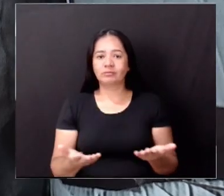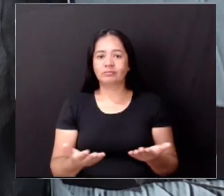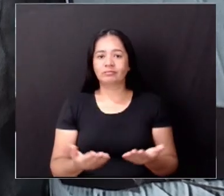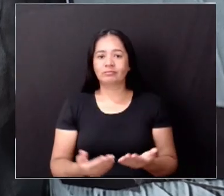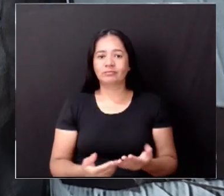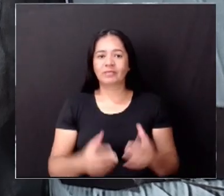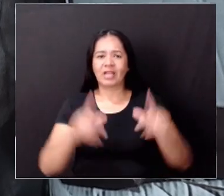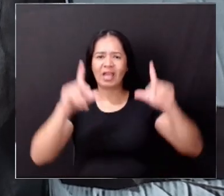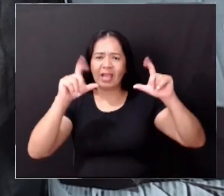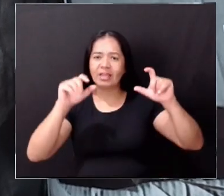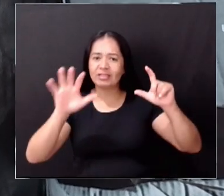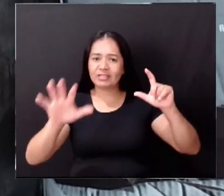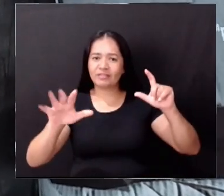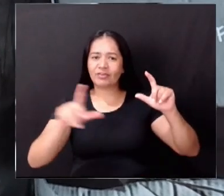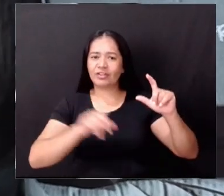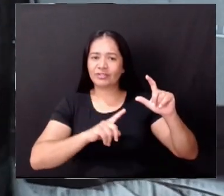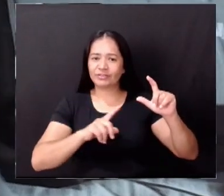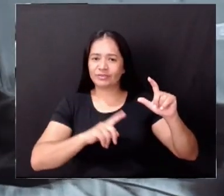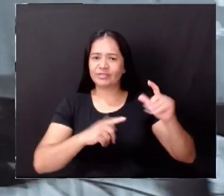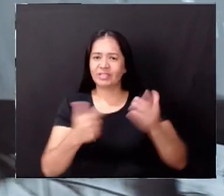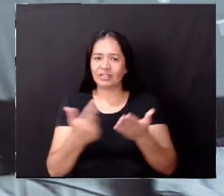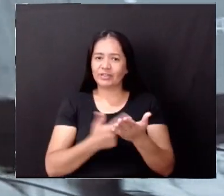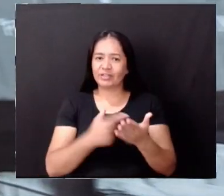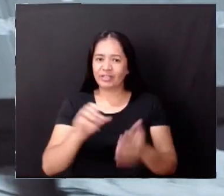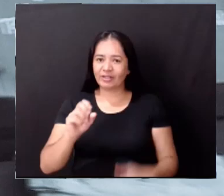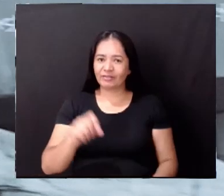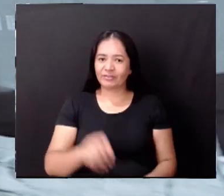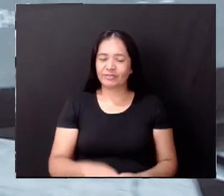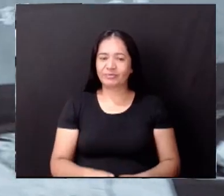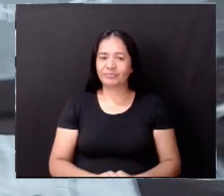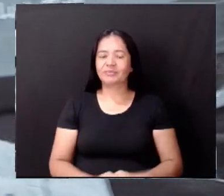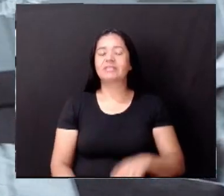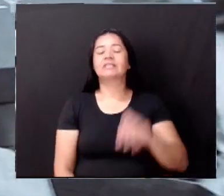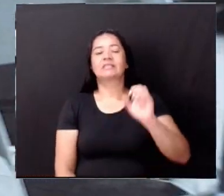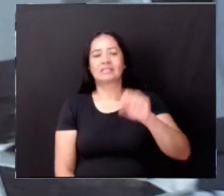muito importante. Denise, essa foto inclusive tem no livro, né?